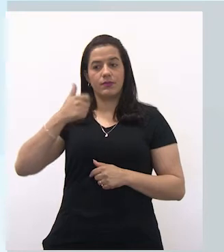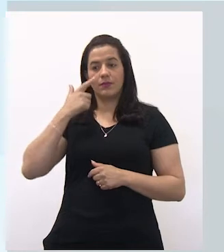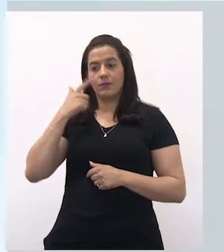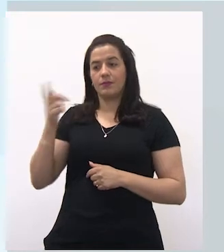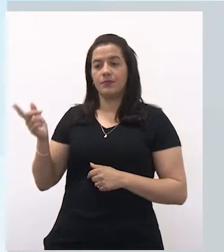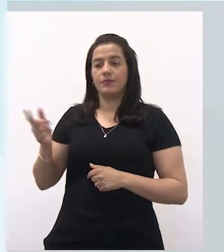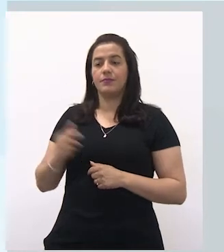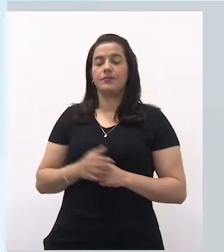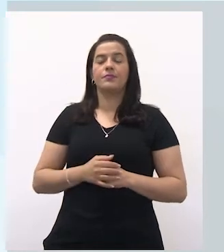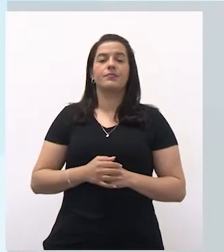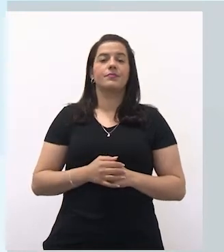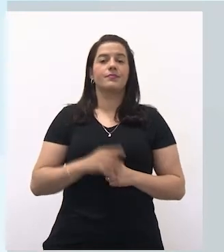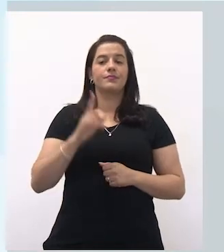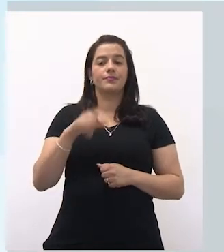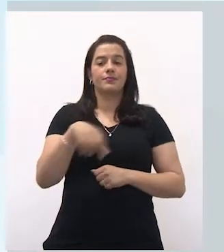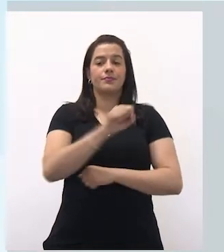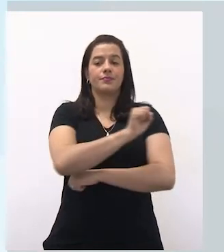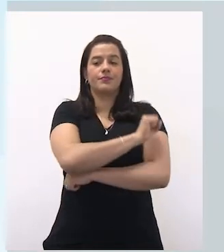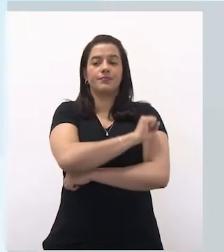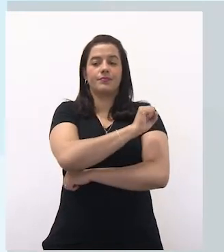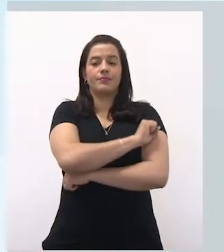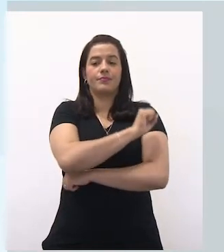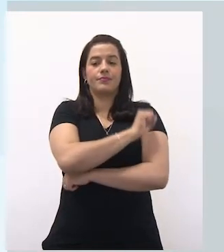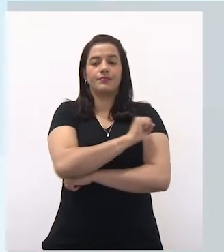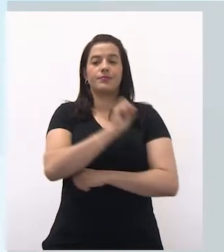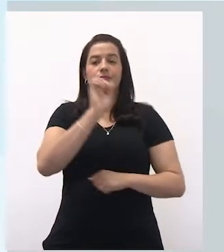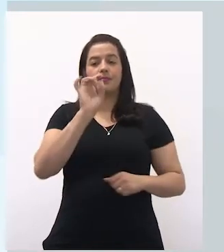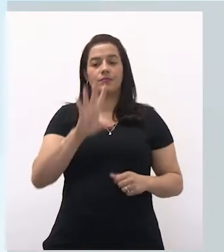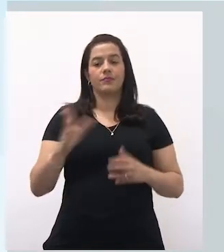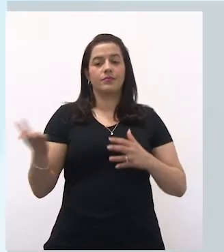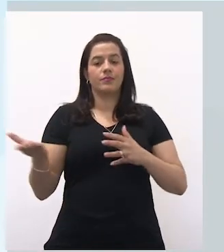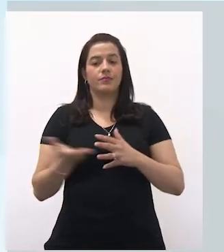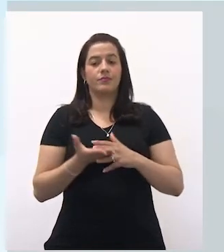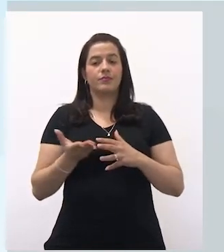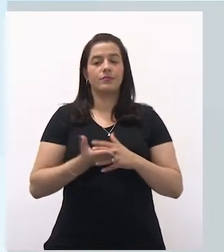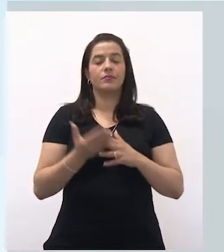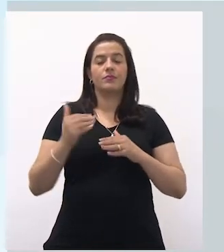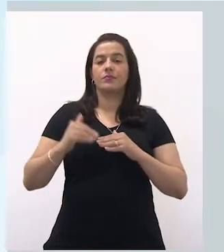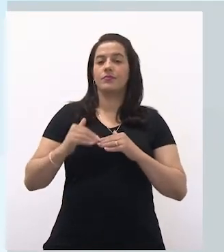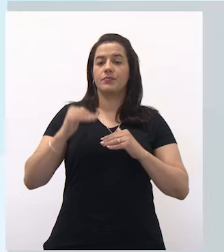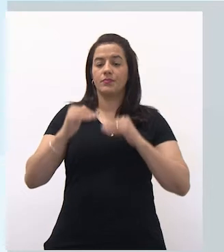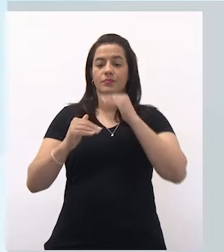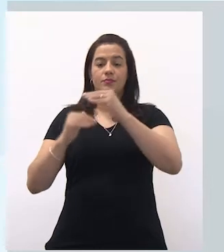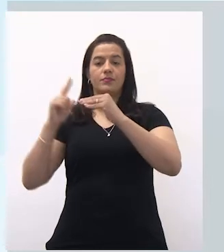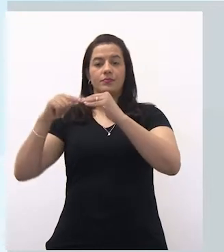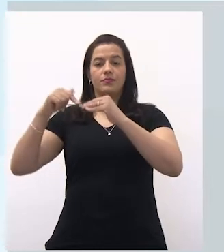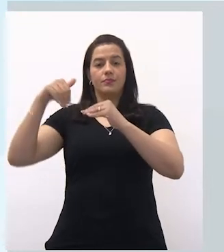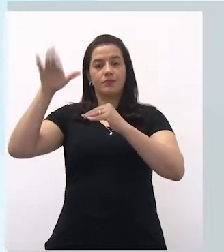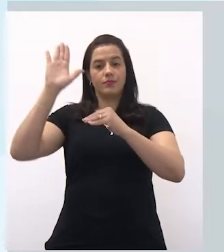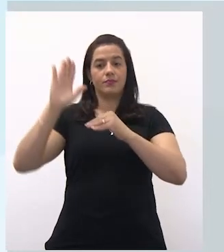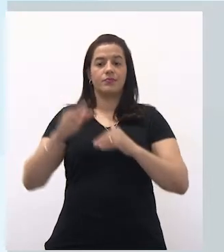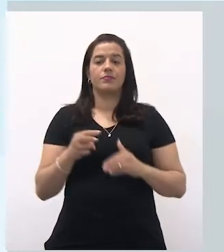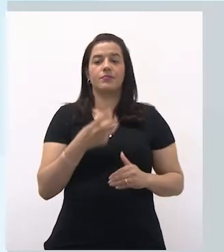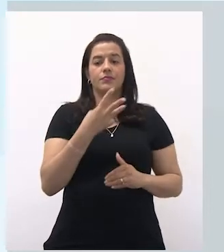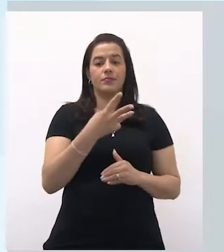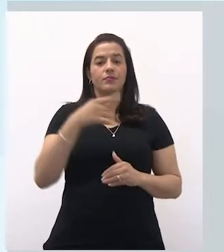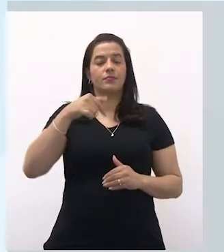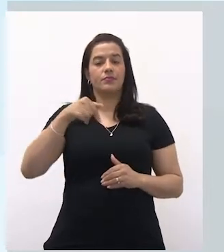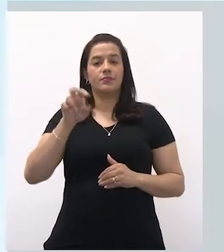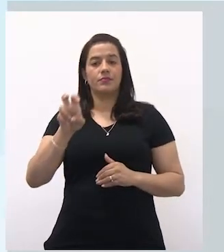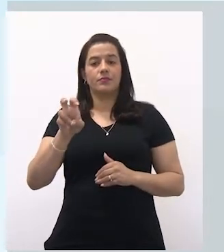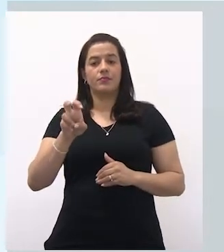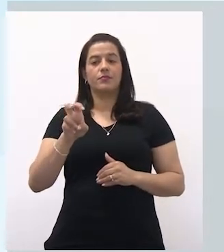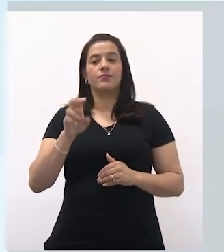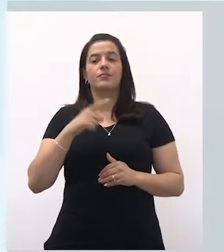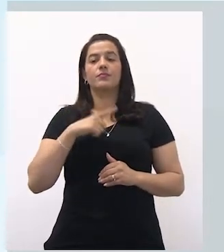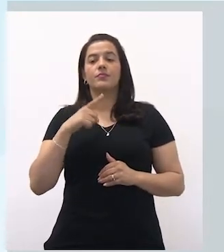exemplo, que para o 9º ano, essa habilidade já está no intervalo acima de 375, porque além de